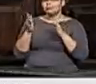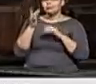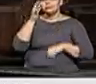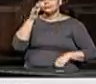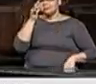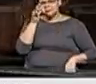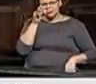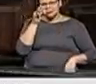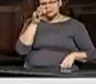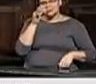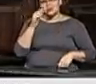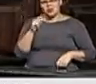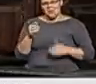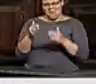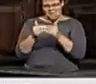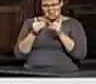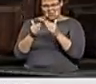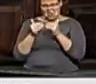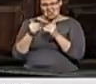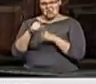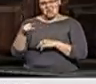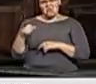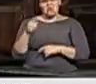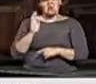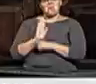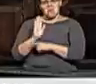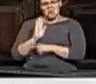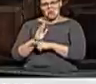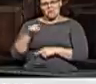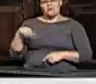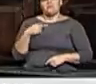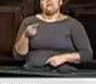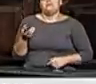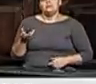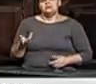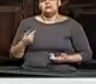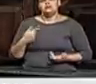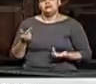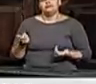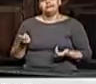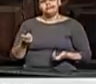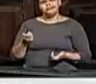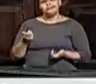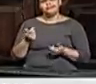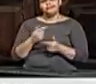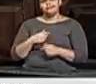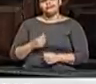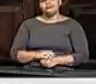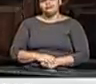O Pezão pede a colaboração da gente para ferrar a gente.